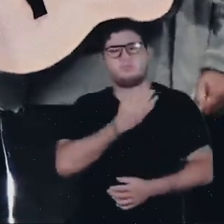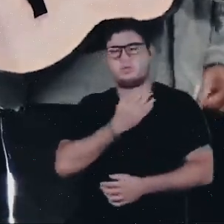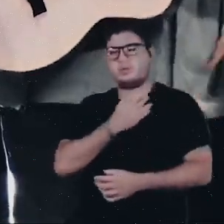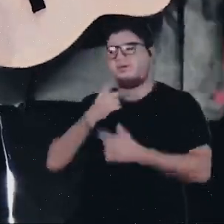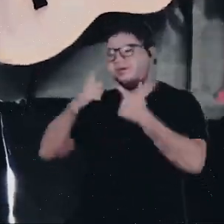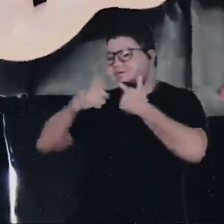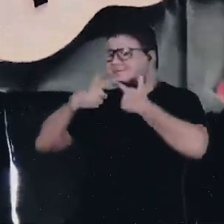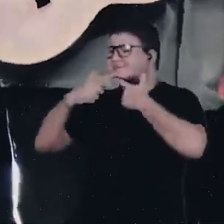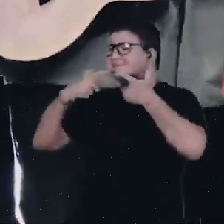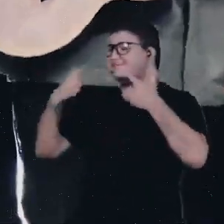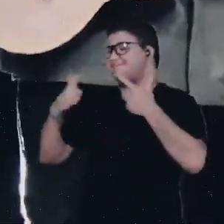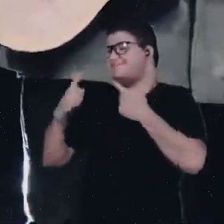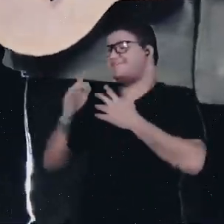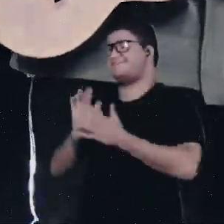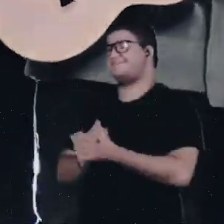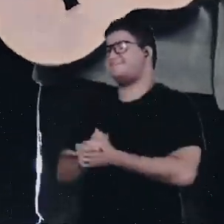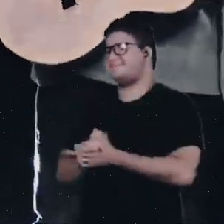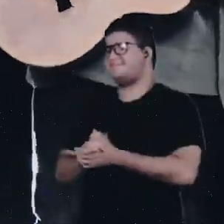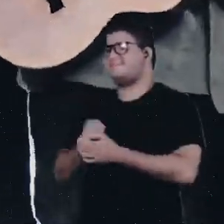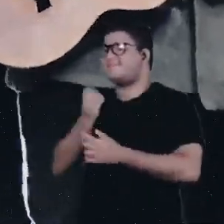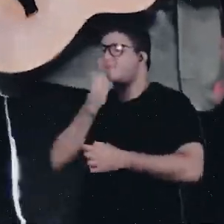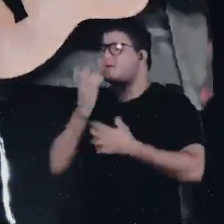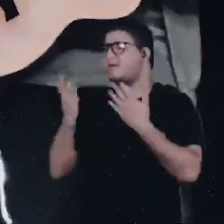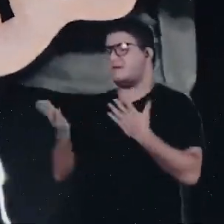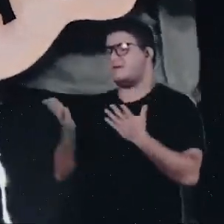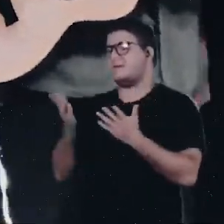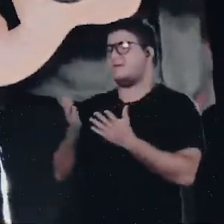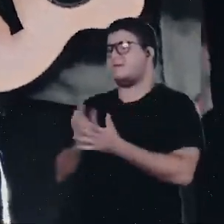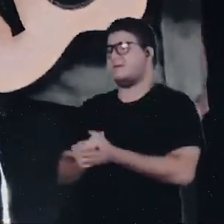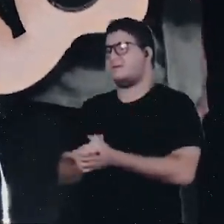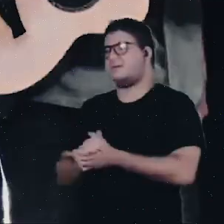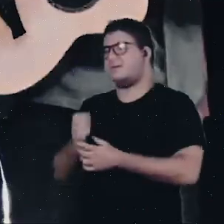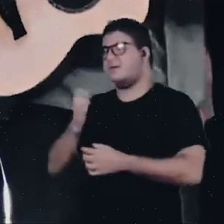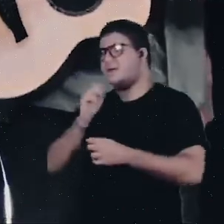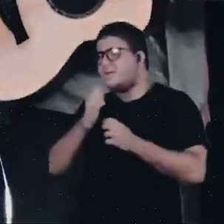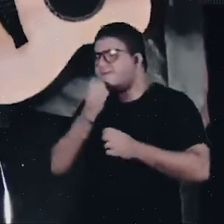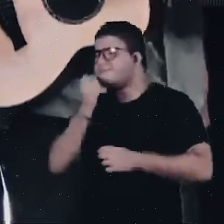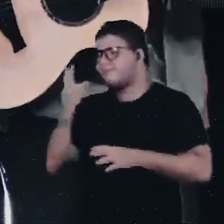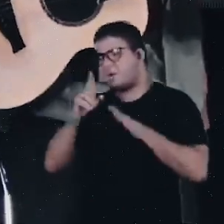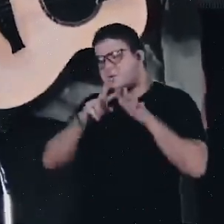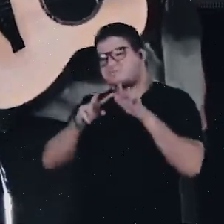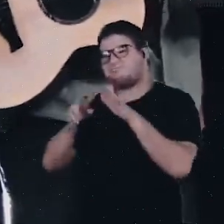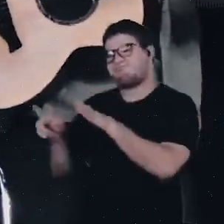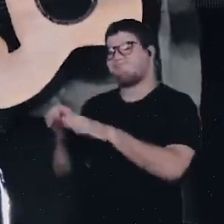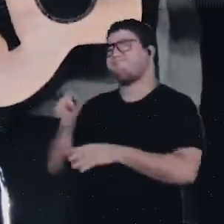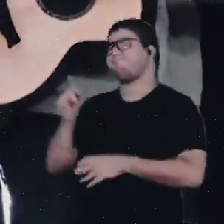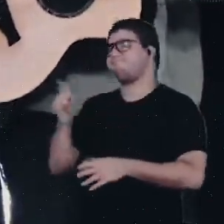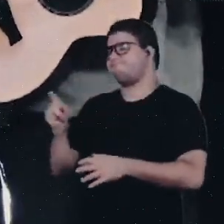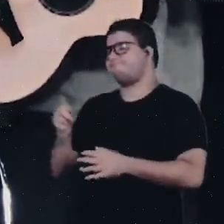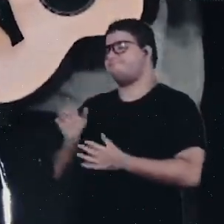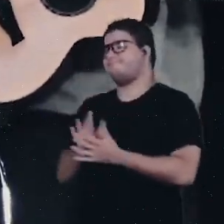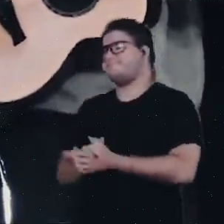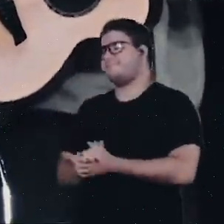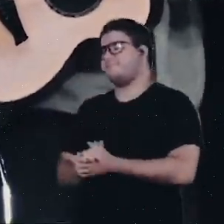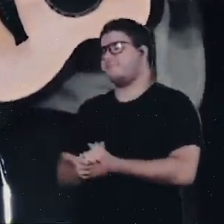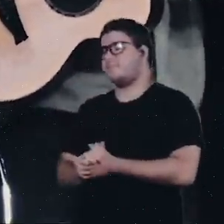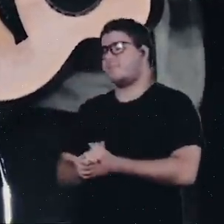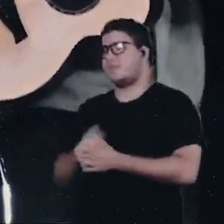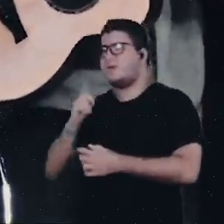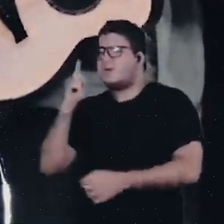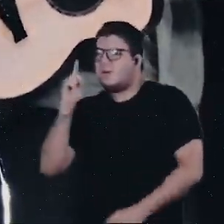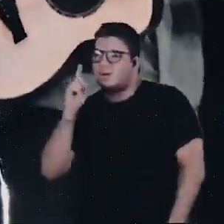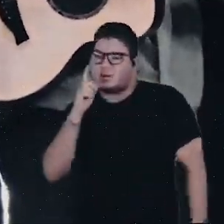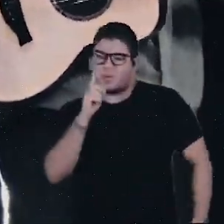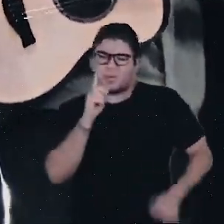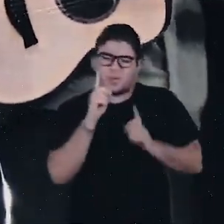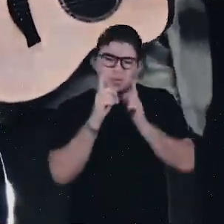sorriu educadamente. Disse assim, um excelente fim de semana para você, meu querido. Quando eles estavam descendo na rua,